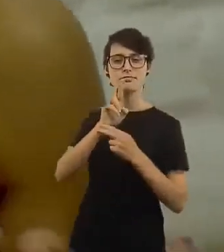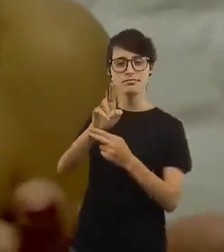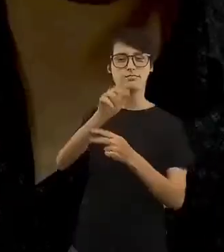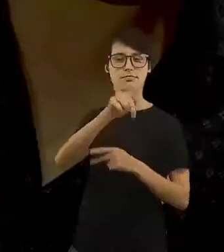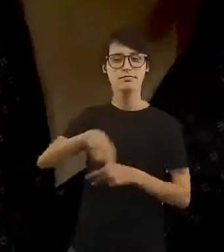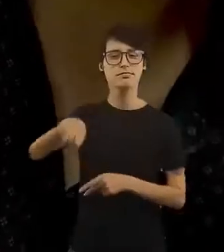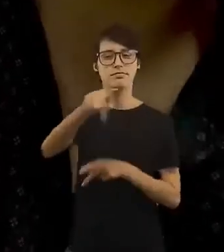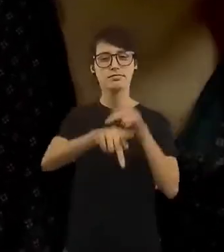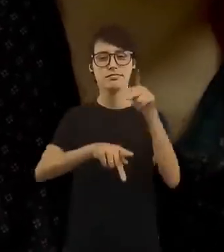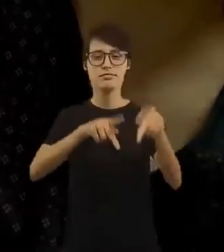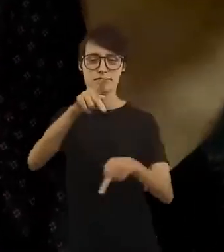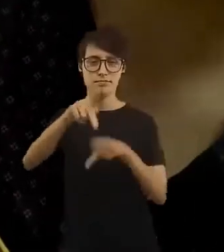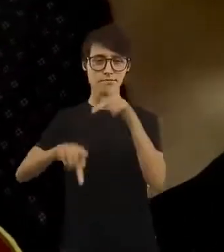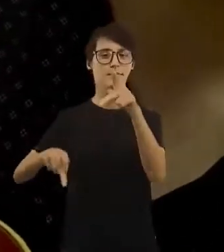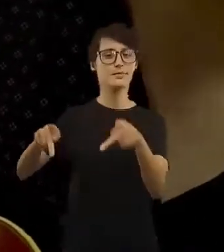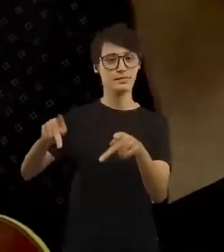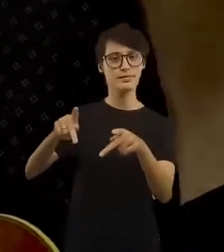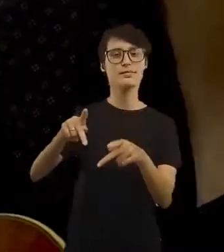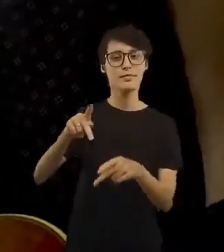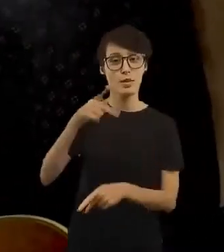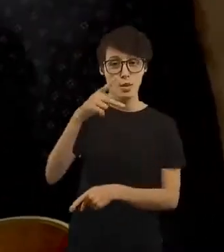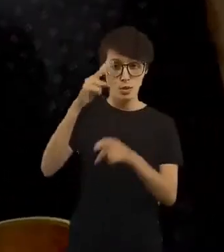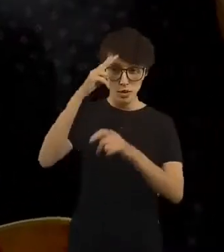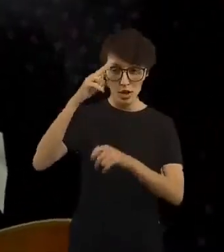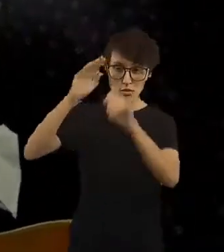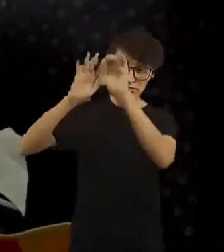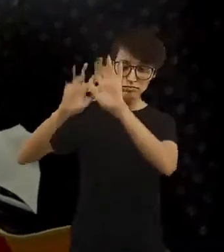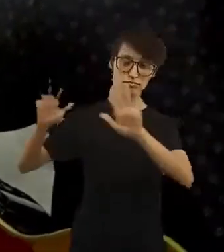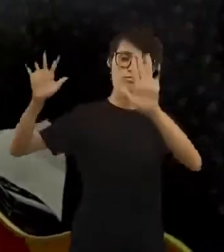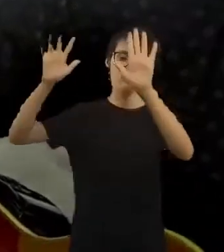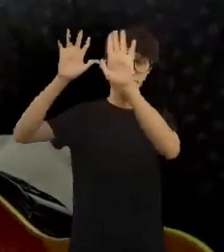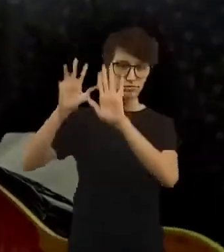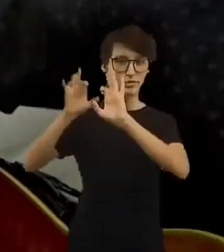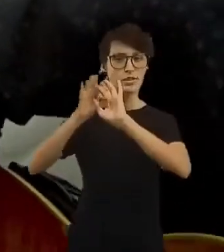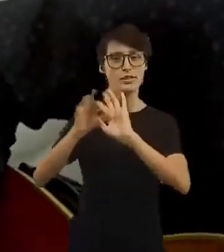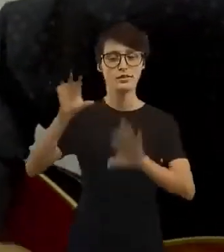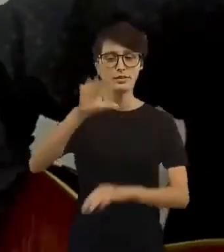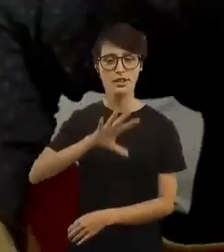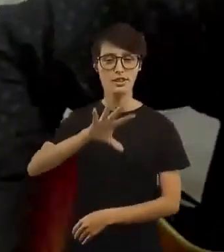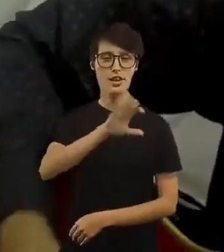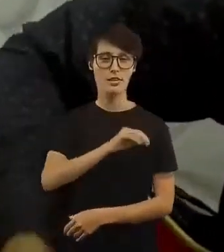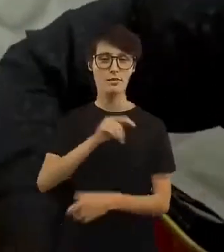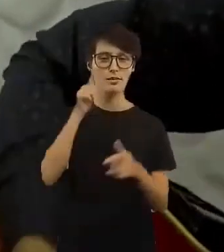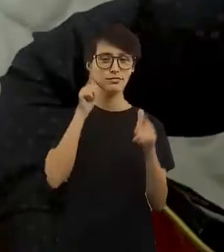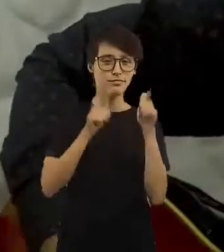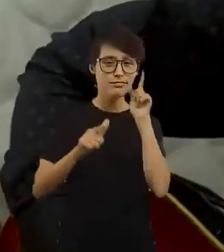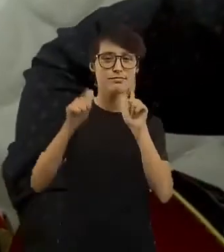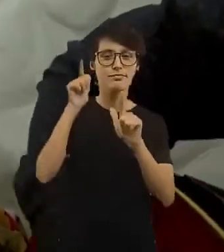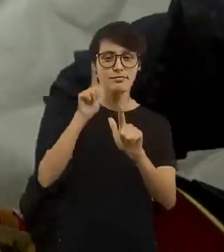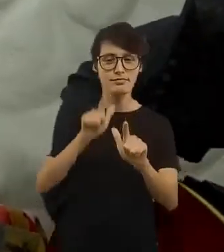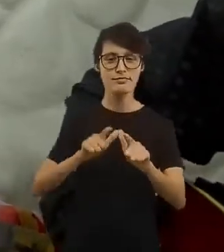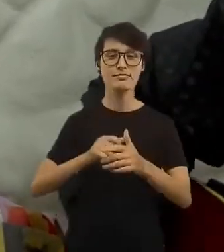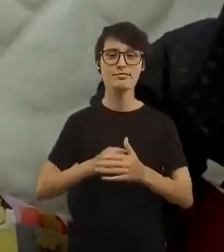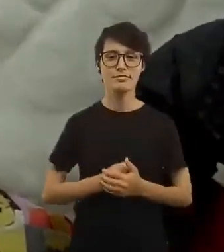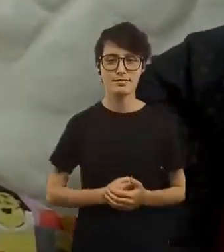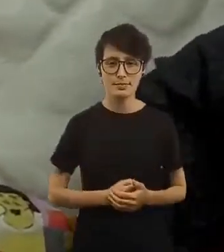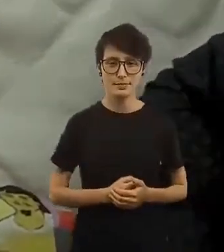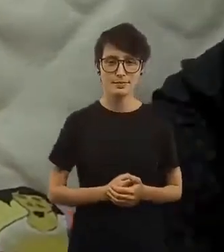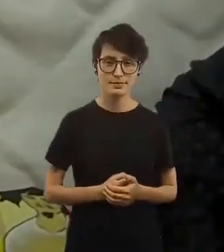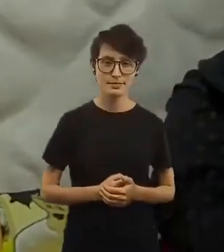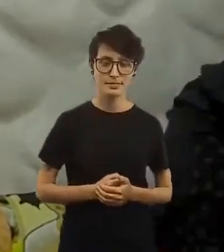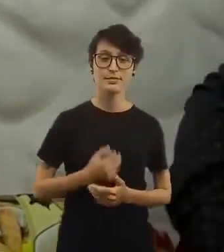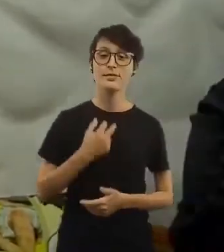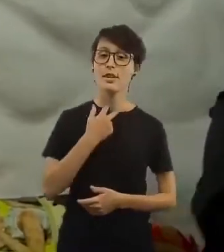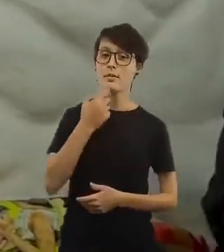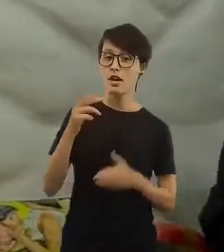ilumine seu ser. O seu sonho é luz. Deixa o amor vencer. Que minha voz